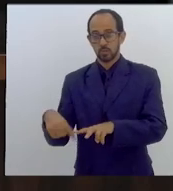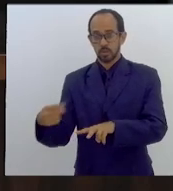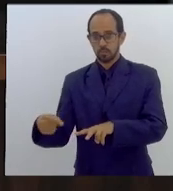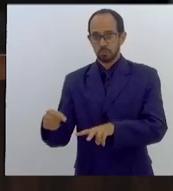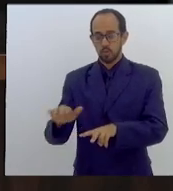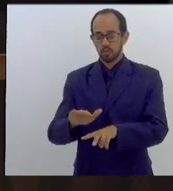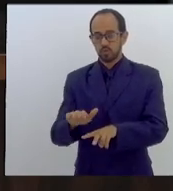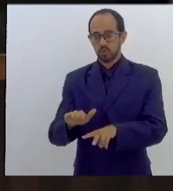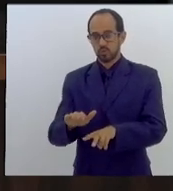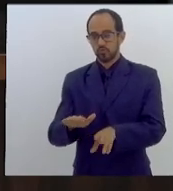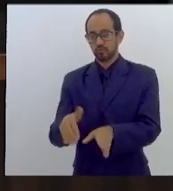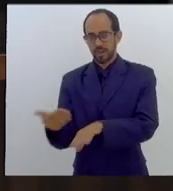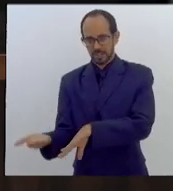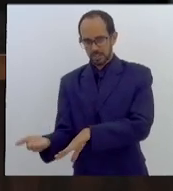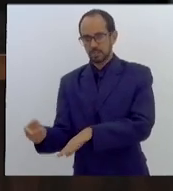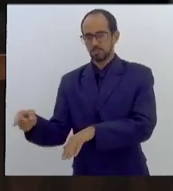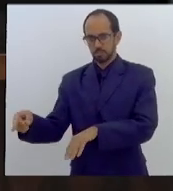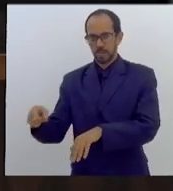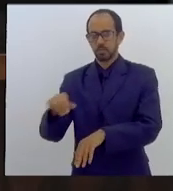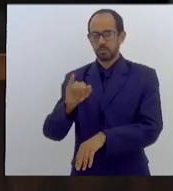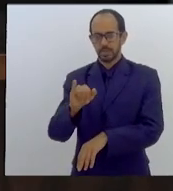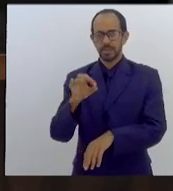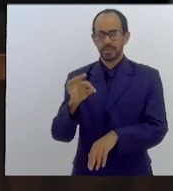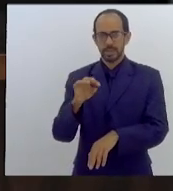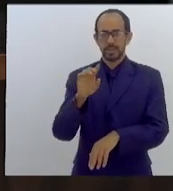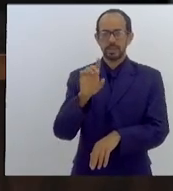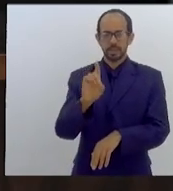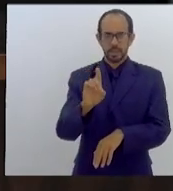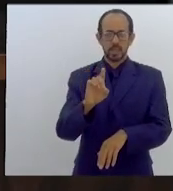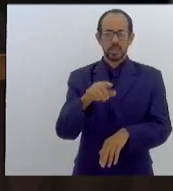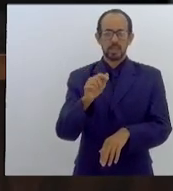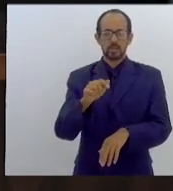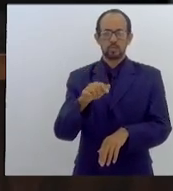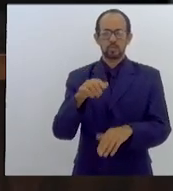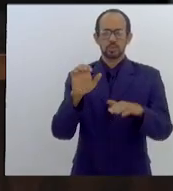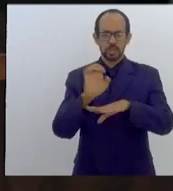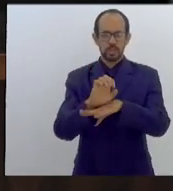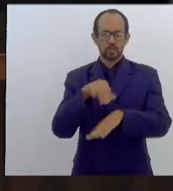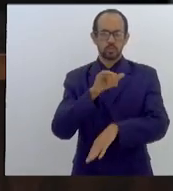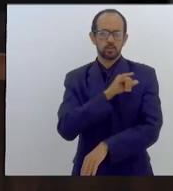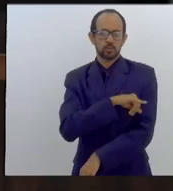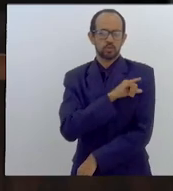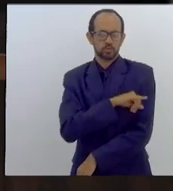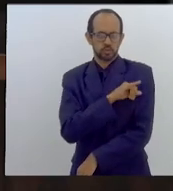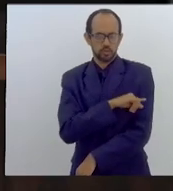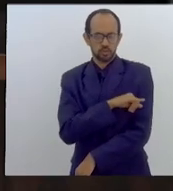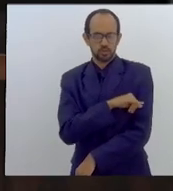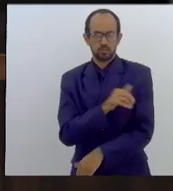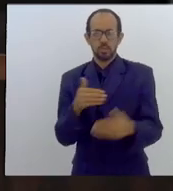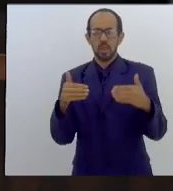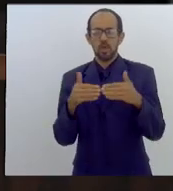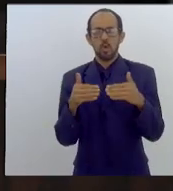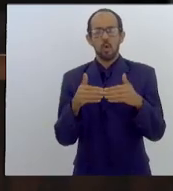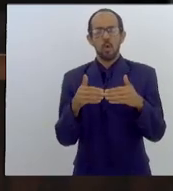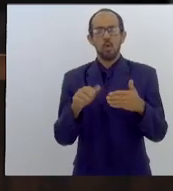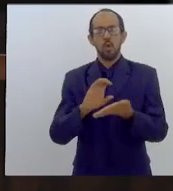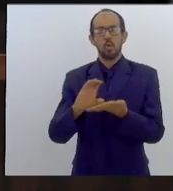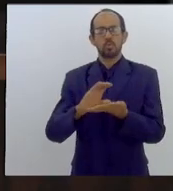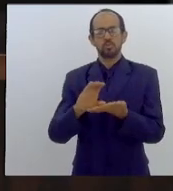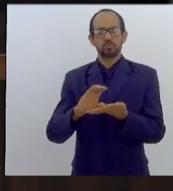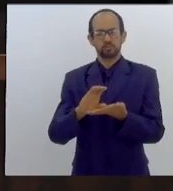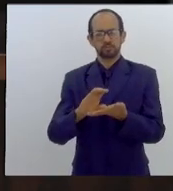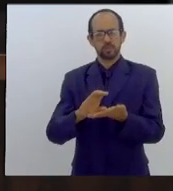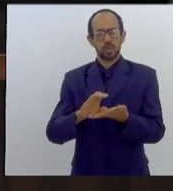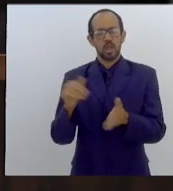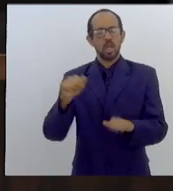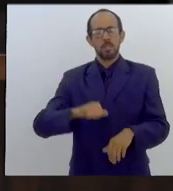bens e direito ITD de competência do Estado do Rio de Janeiro. Pareceres da Comissão de Constituição e Justiça pela condicionalidade. Tributação